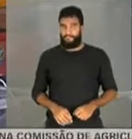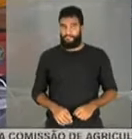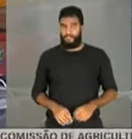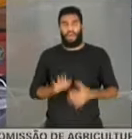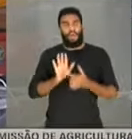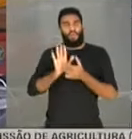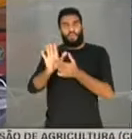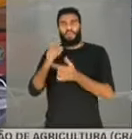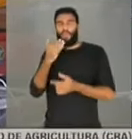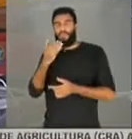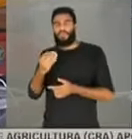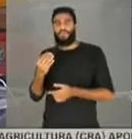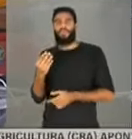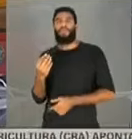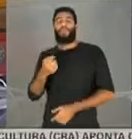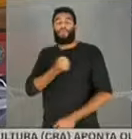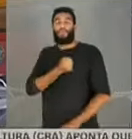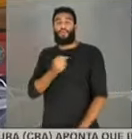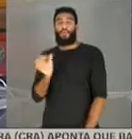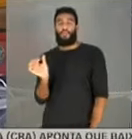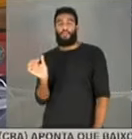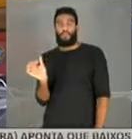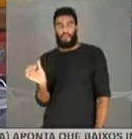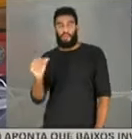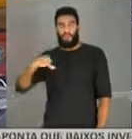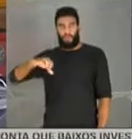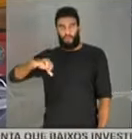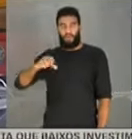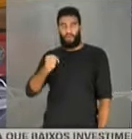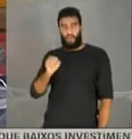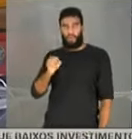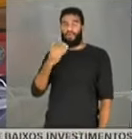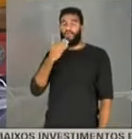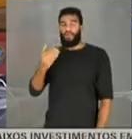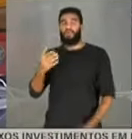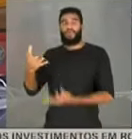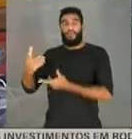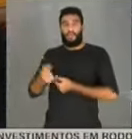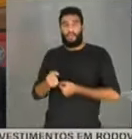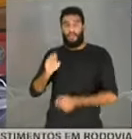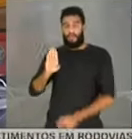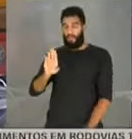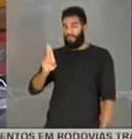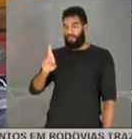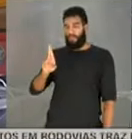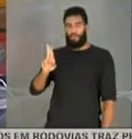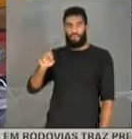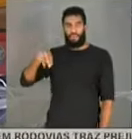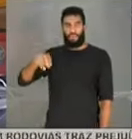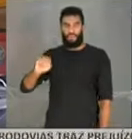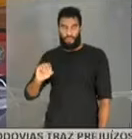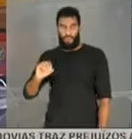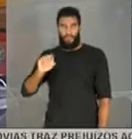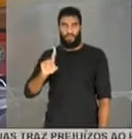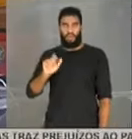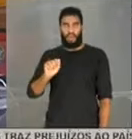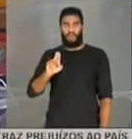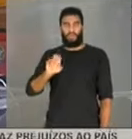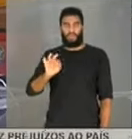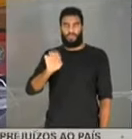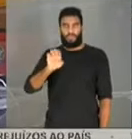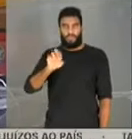Apresentei o requerimento número 698 de 2021 de convocação do senhor Bruno Dauster, o qual